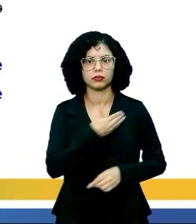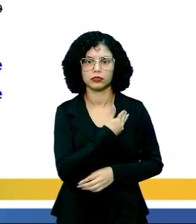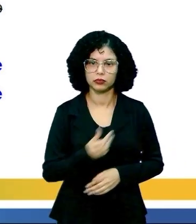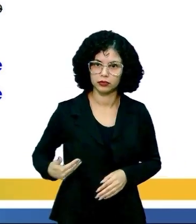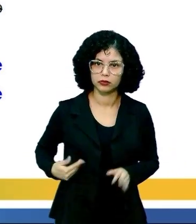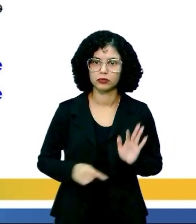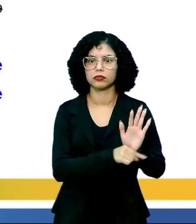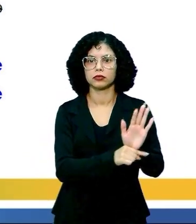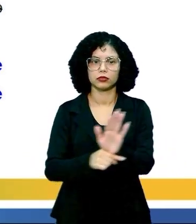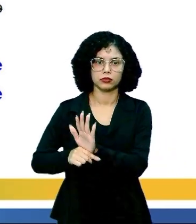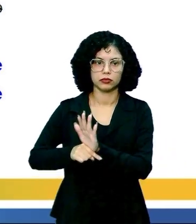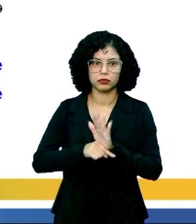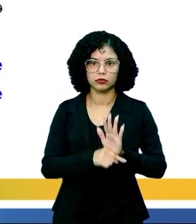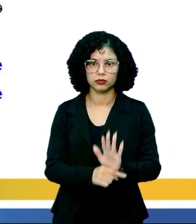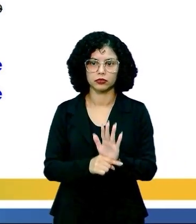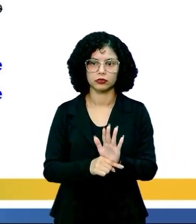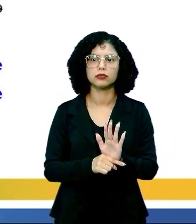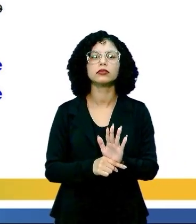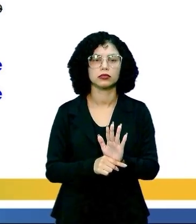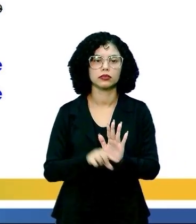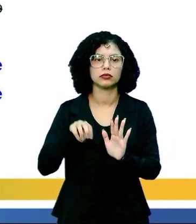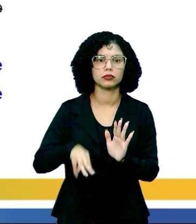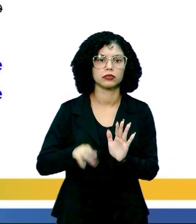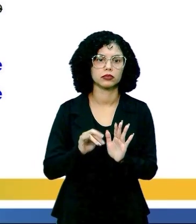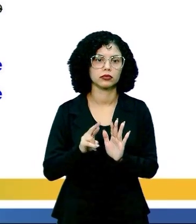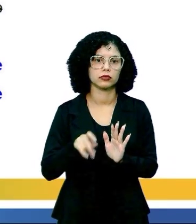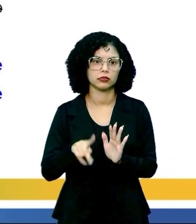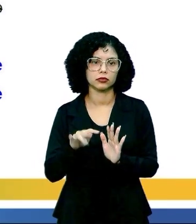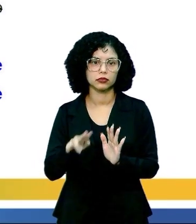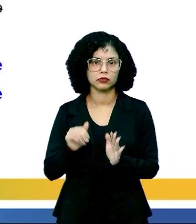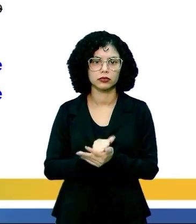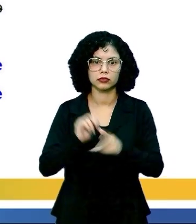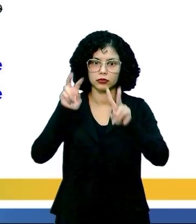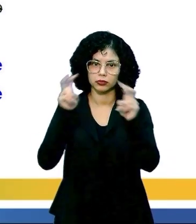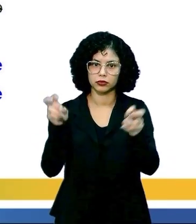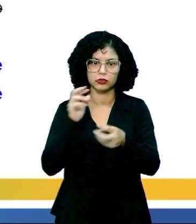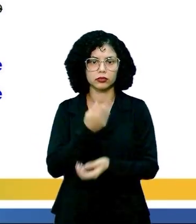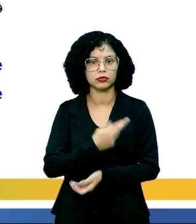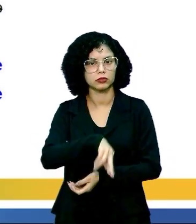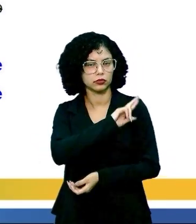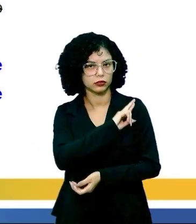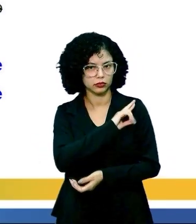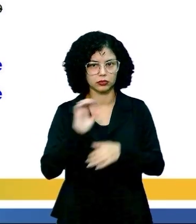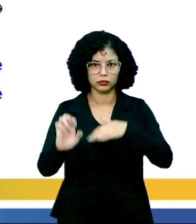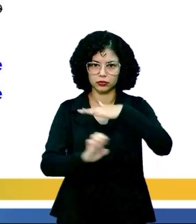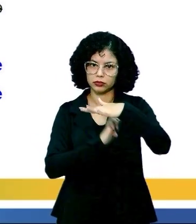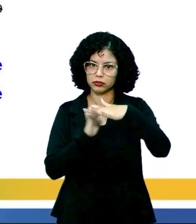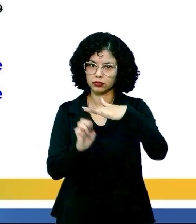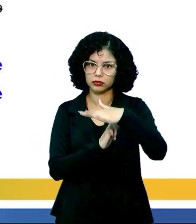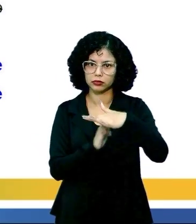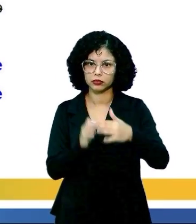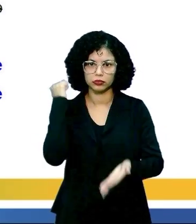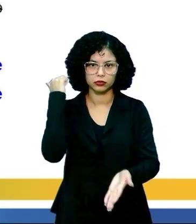de políticas públicas e representa uma forma de marketing sobre a atuação responsável